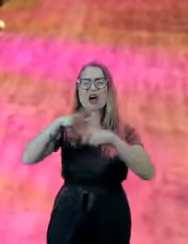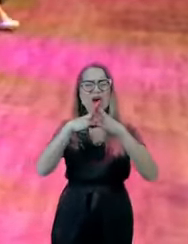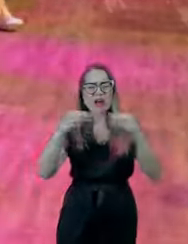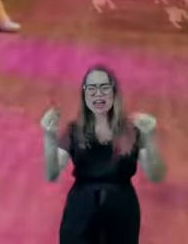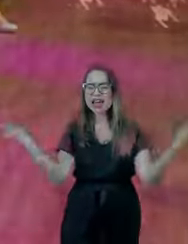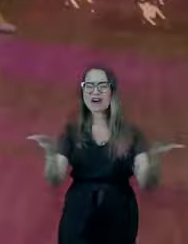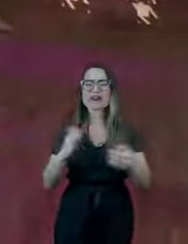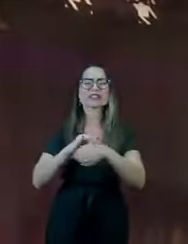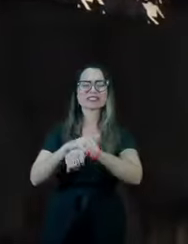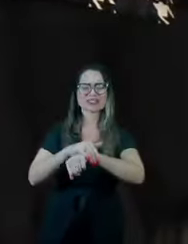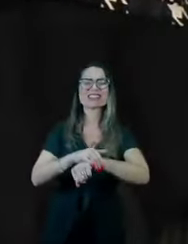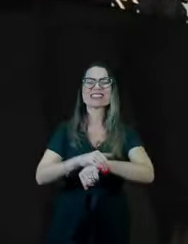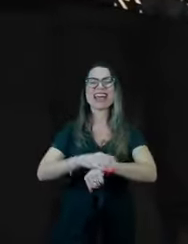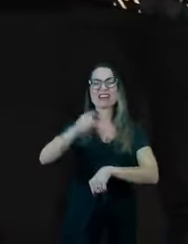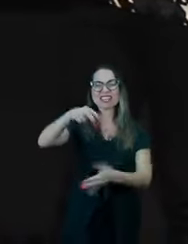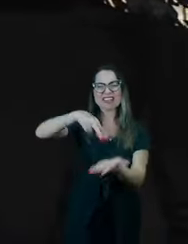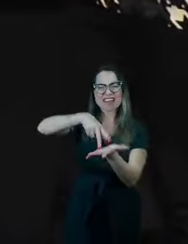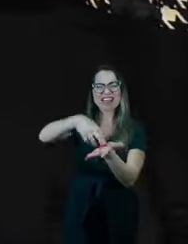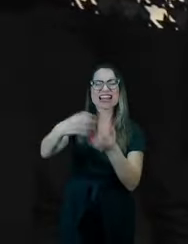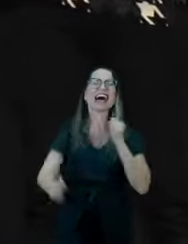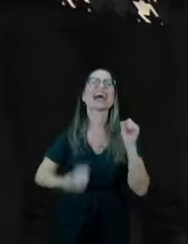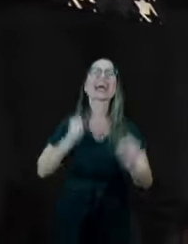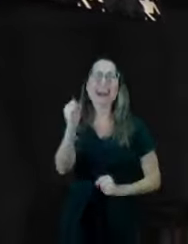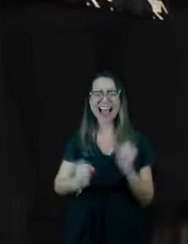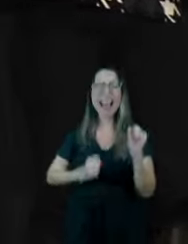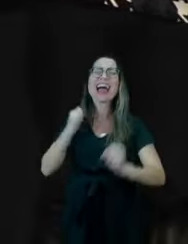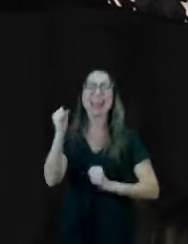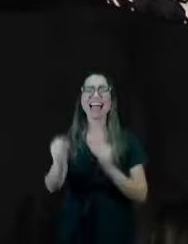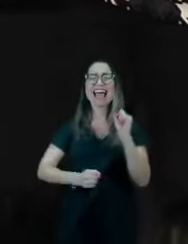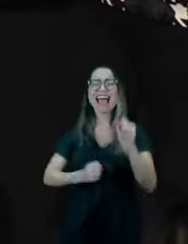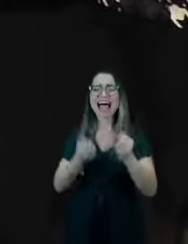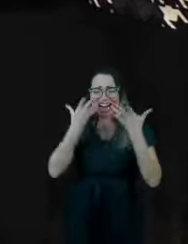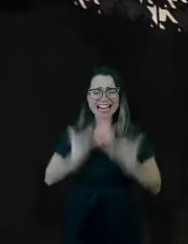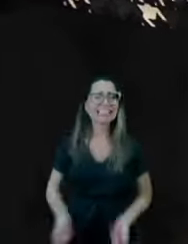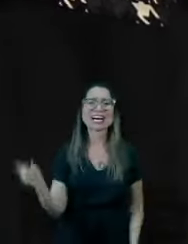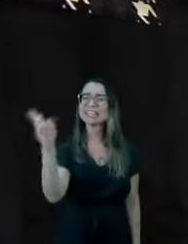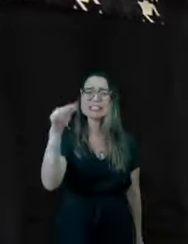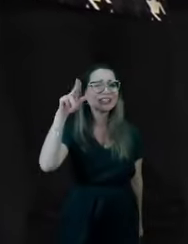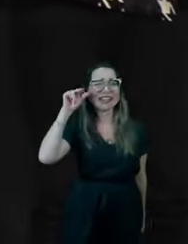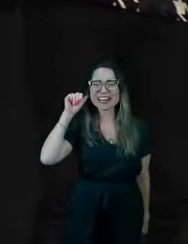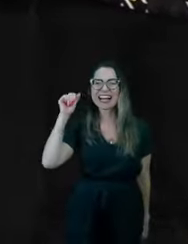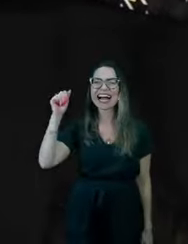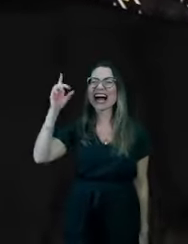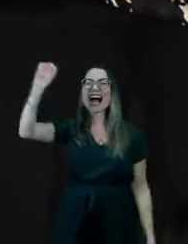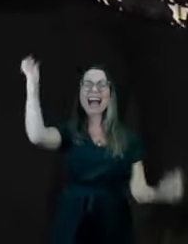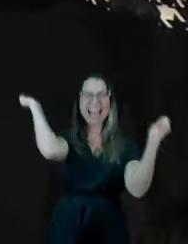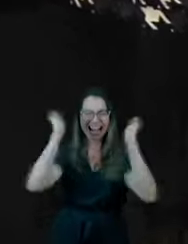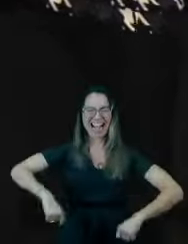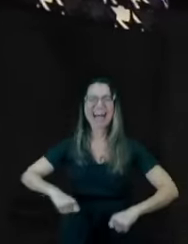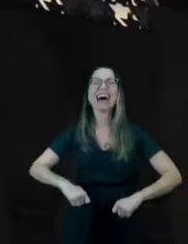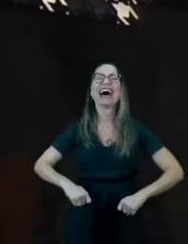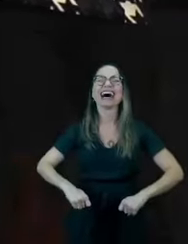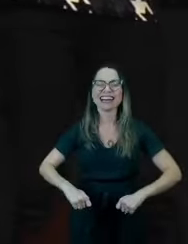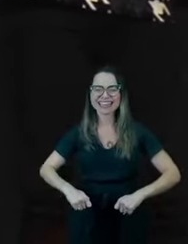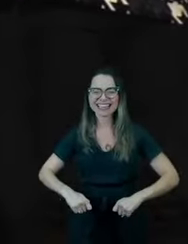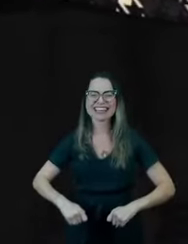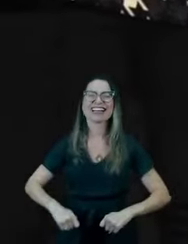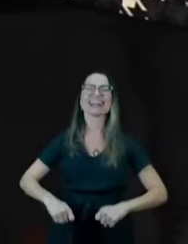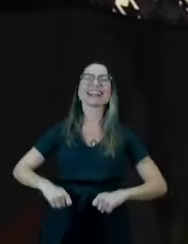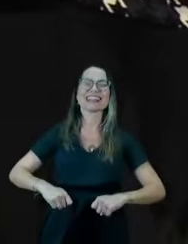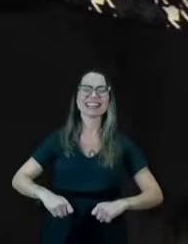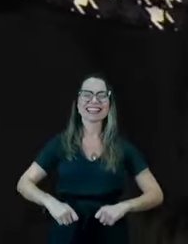noite. Você vai andar e correr, você não se cansará mais. Há poder no nome de Jesus.